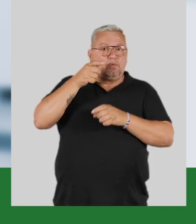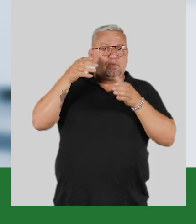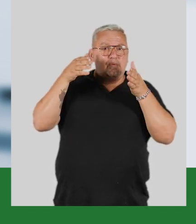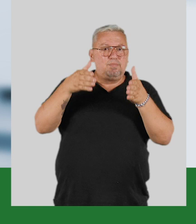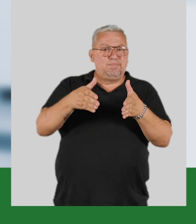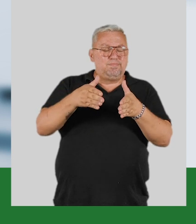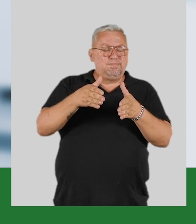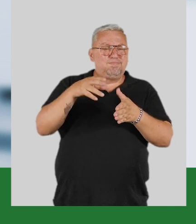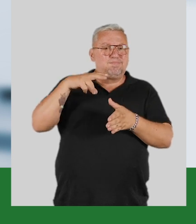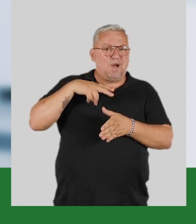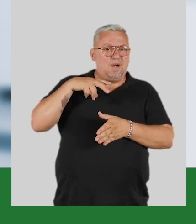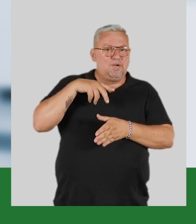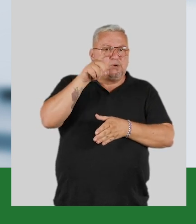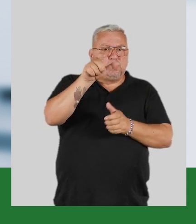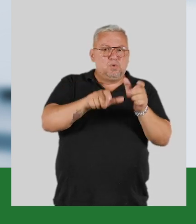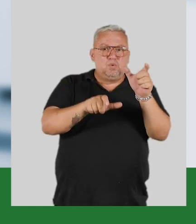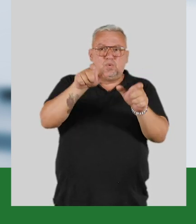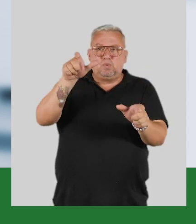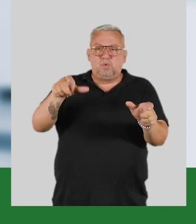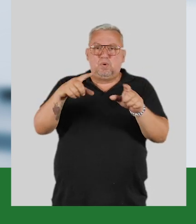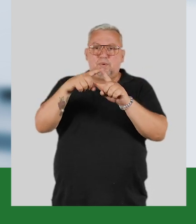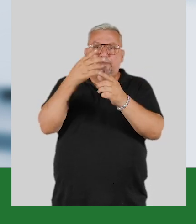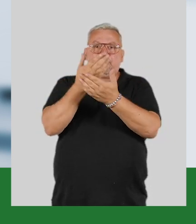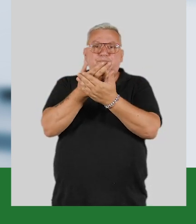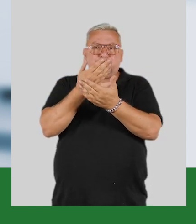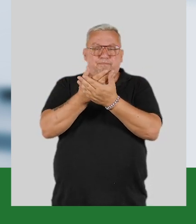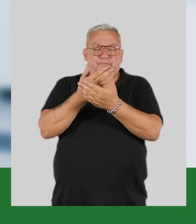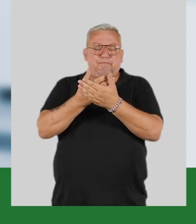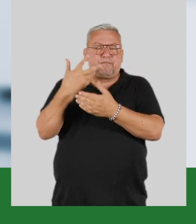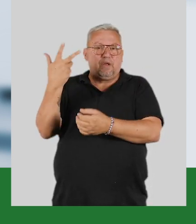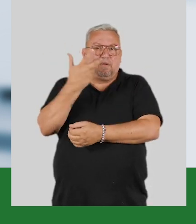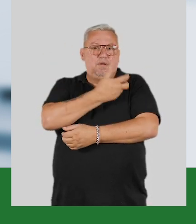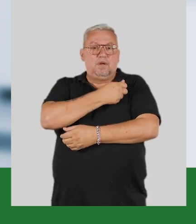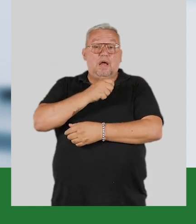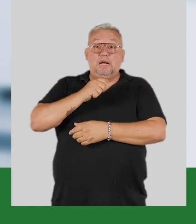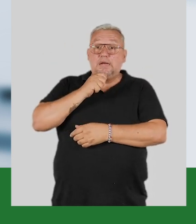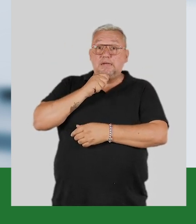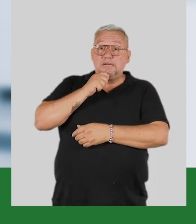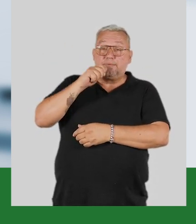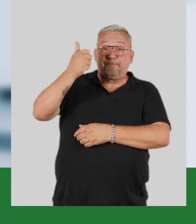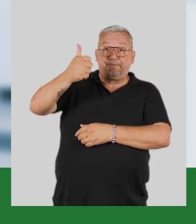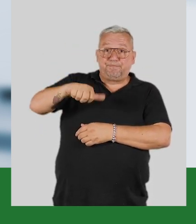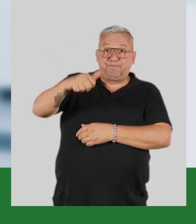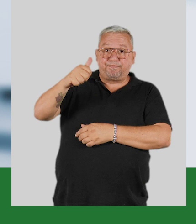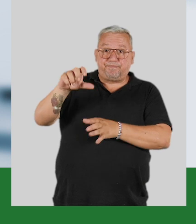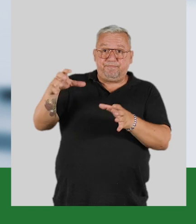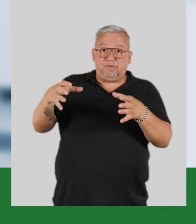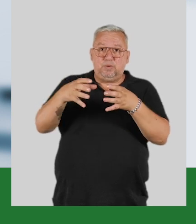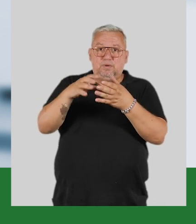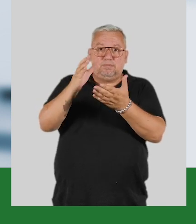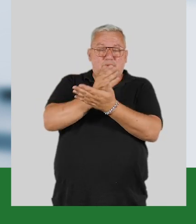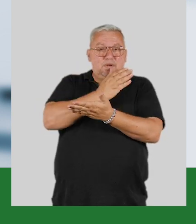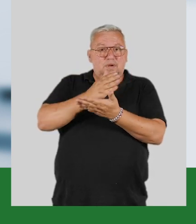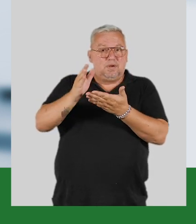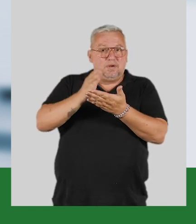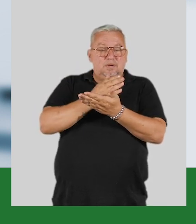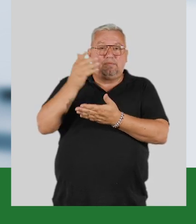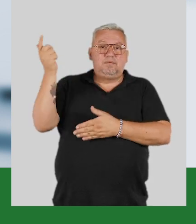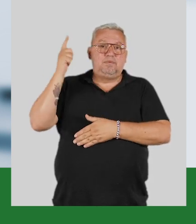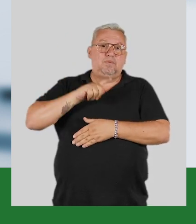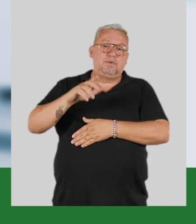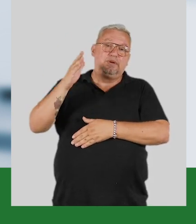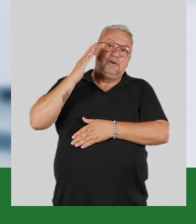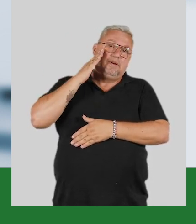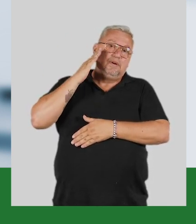abordagem individualizada, porque os estudos clínicos da Coronavac não avaliou grupos separados e a gente não consegue